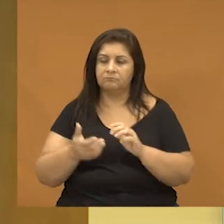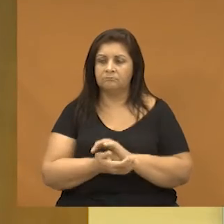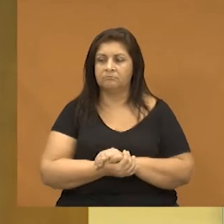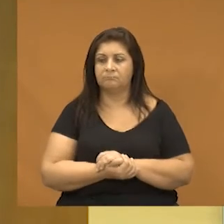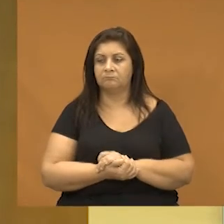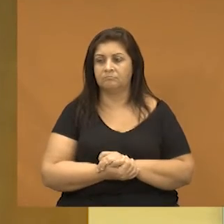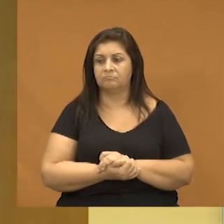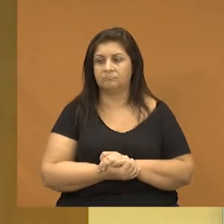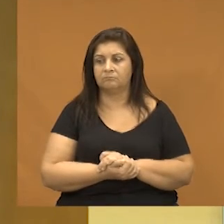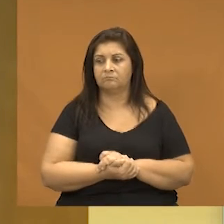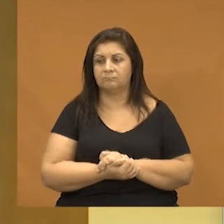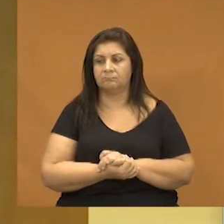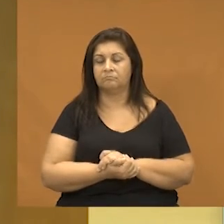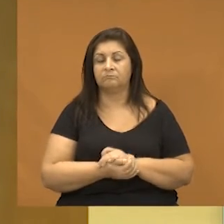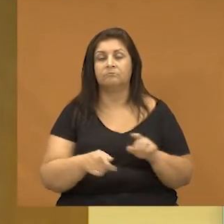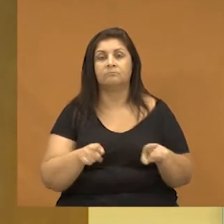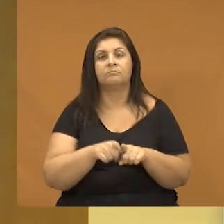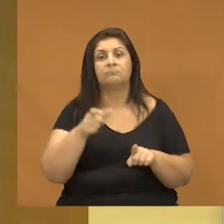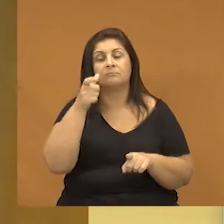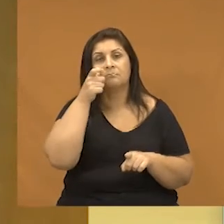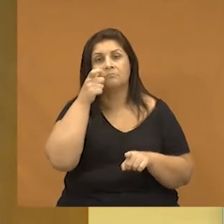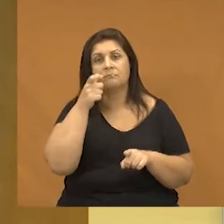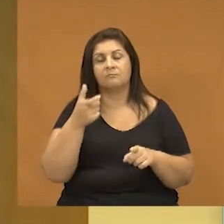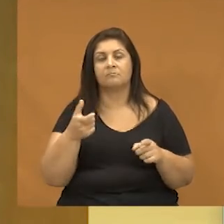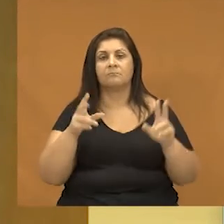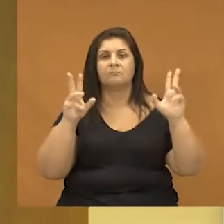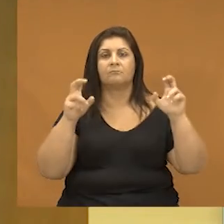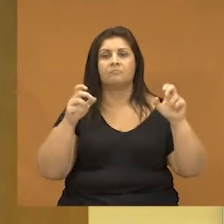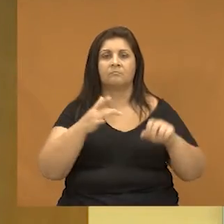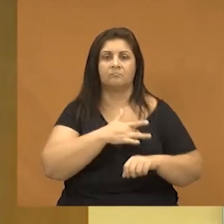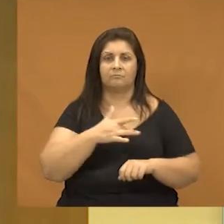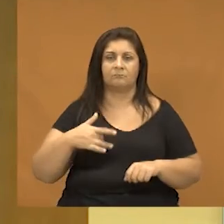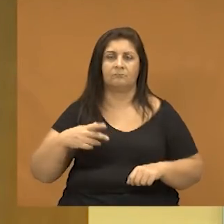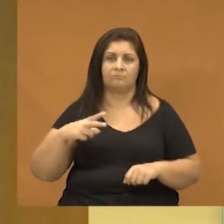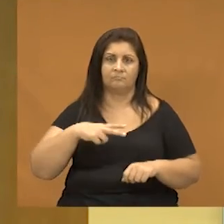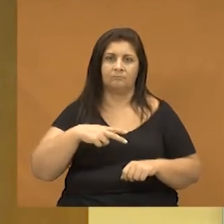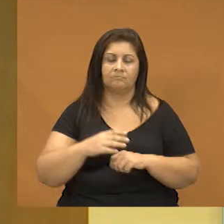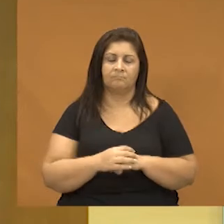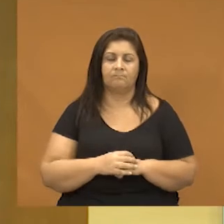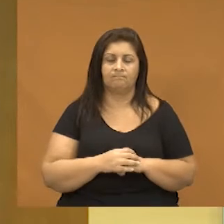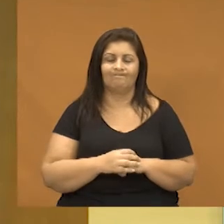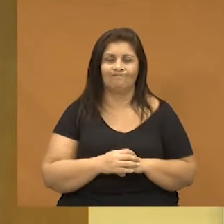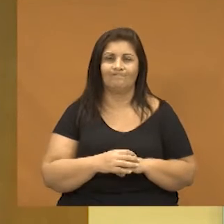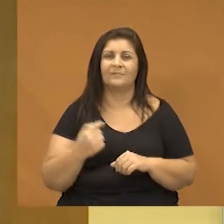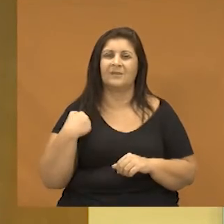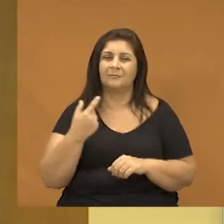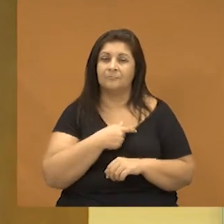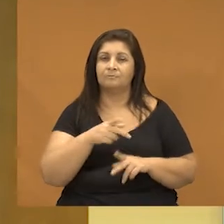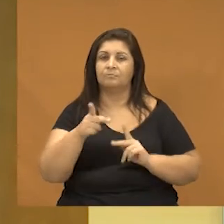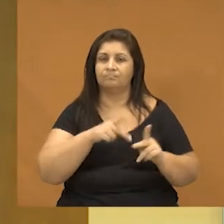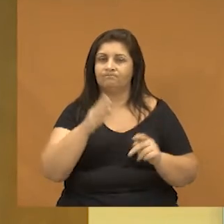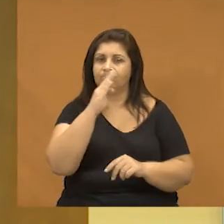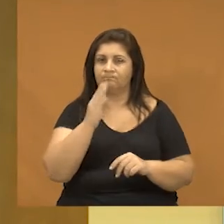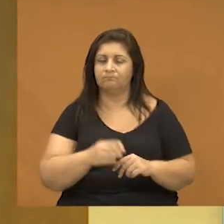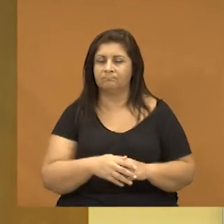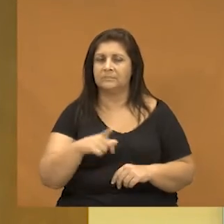e a gente vê também sobre a questão de convênio. A gente, enquanto cidadão brasileiro, a gente tem um defeito muito